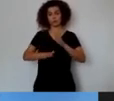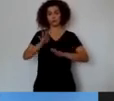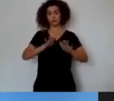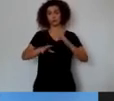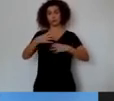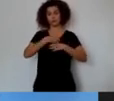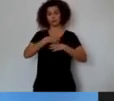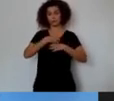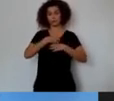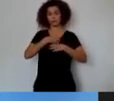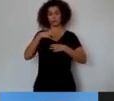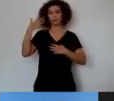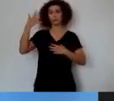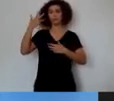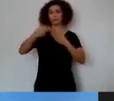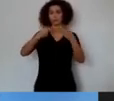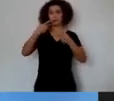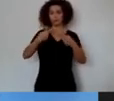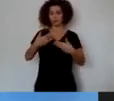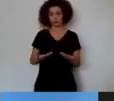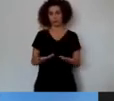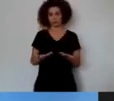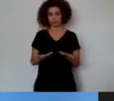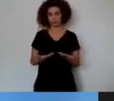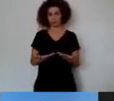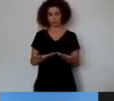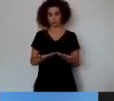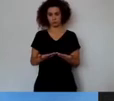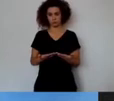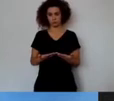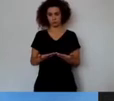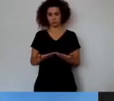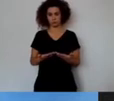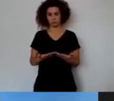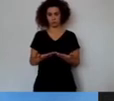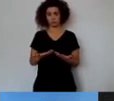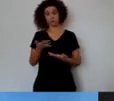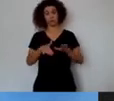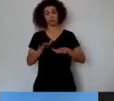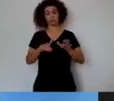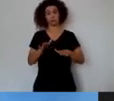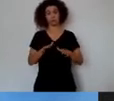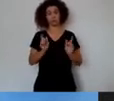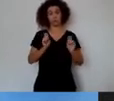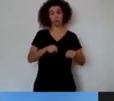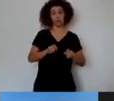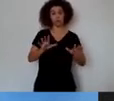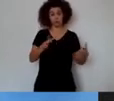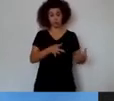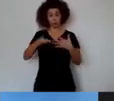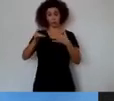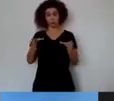não faz parte, né? Para mim, nesse sentido, atravessa outras pessoas, atravessa sim. Talvez não com as consequências. O privilégio branco é nesse sentido, né?